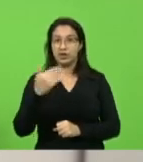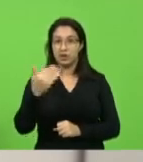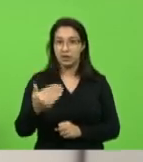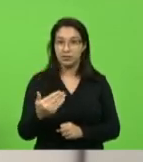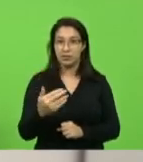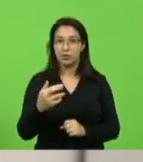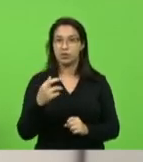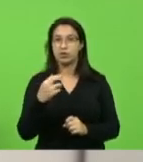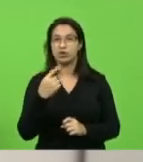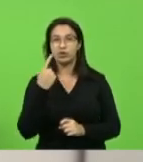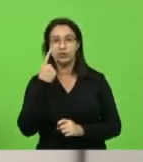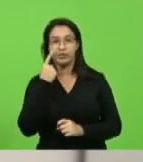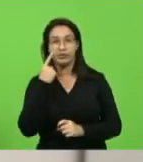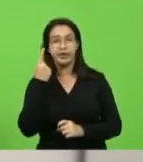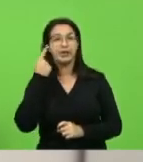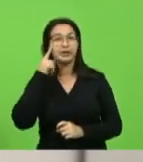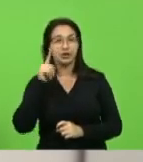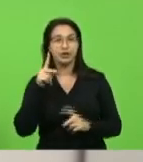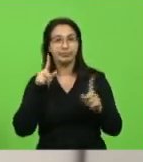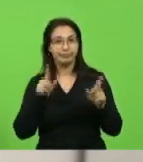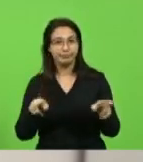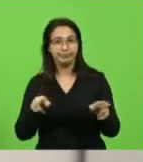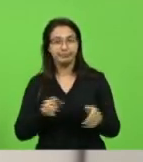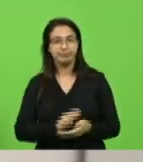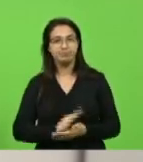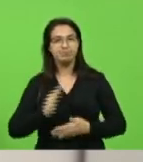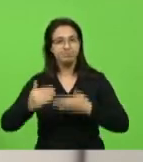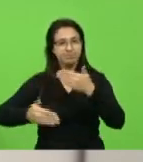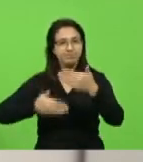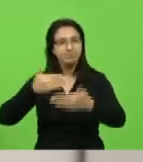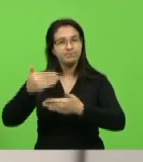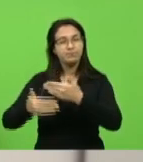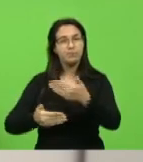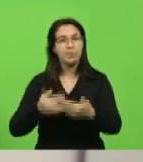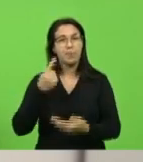nessa mesma data. Posteriormente, no dia